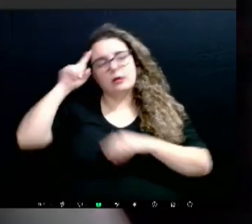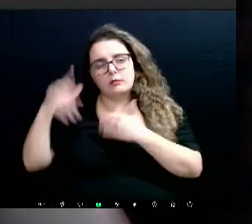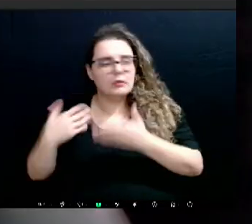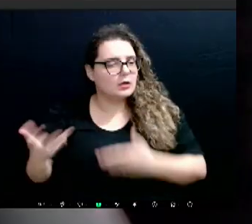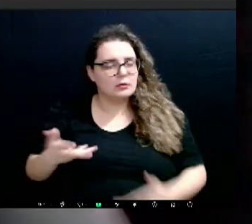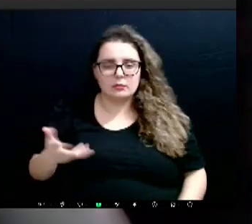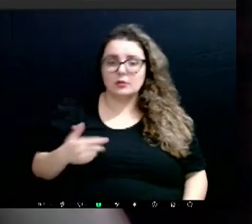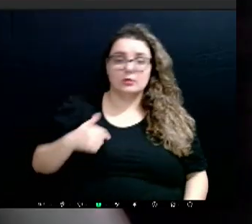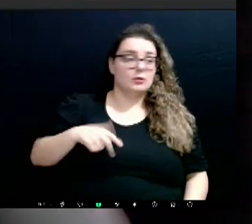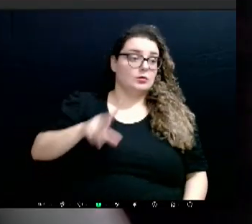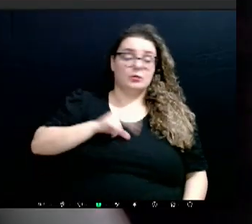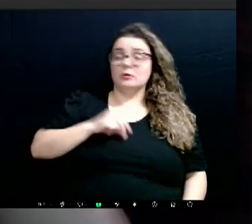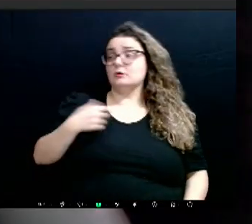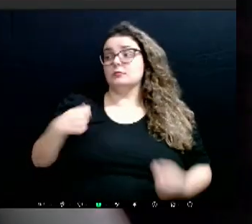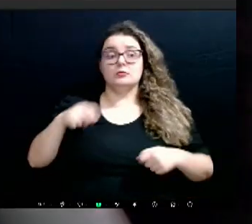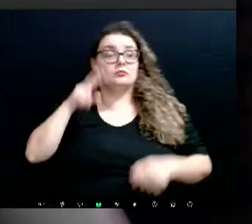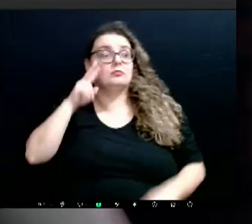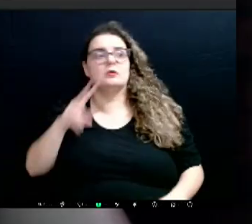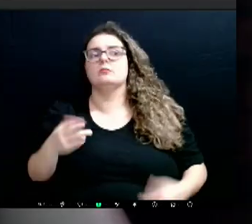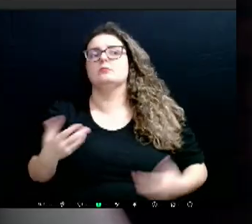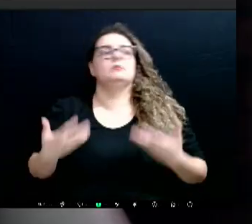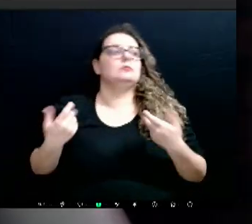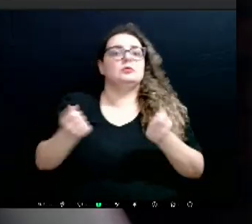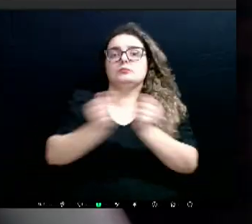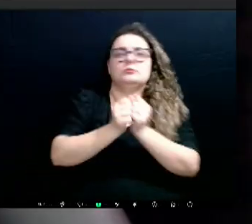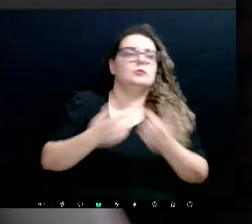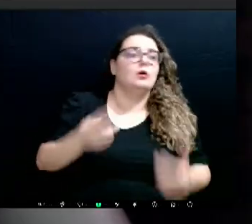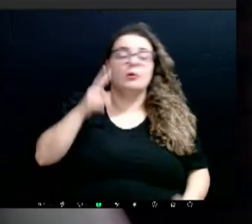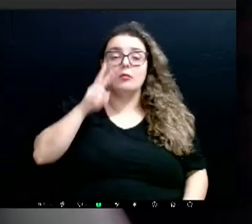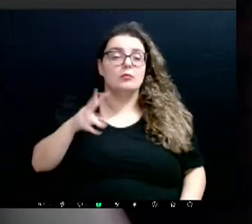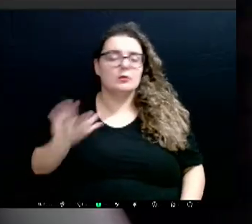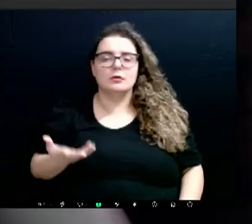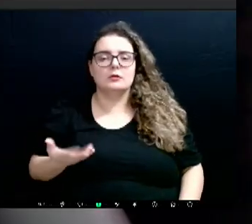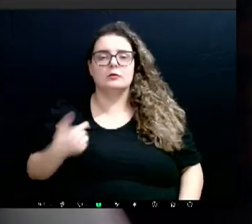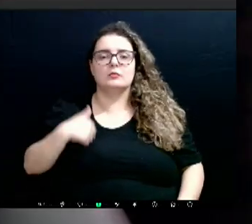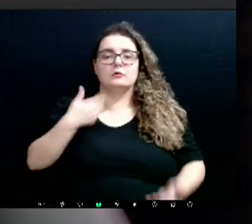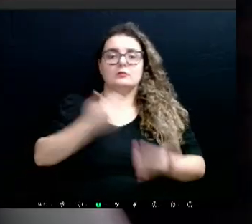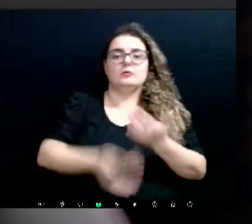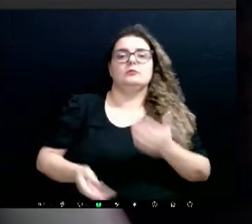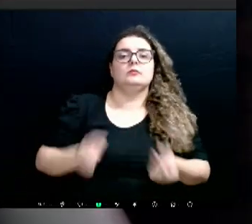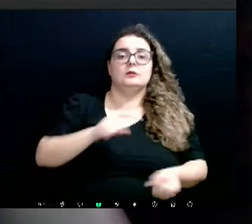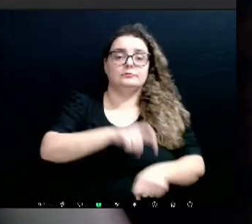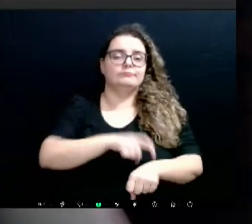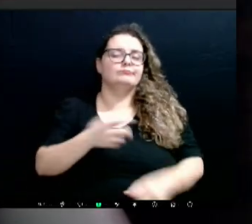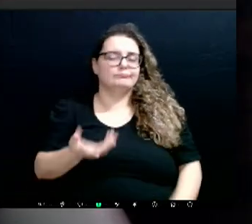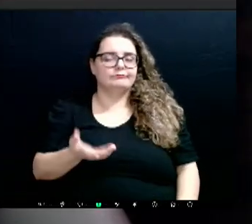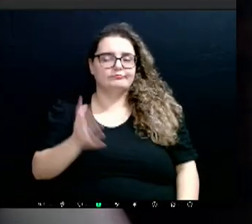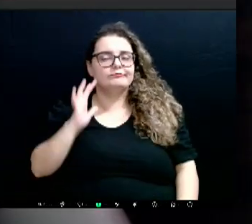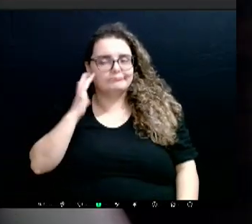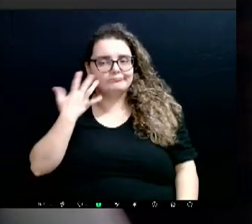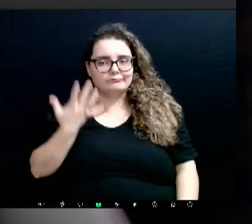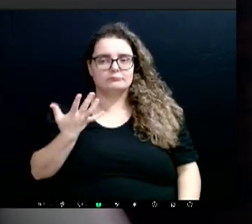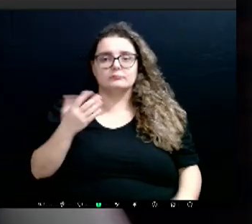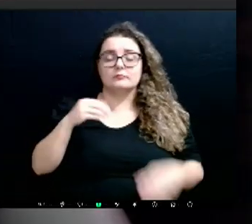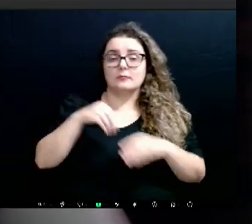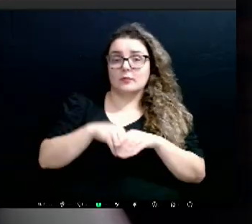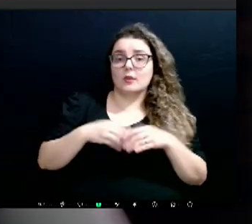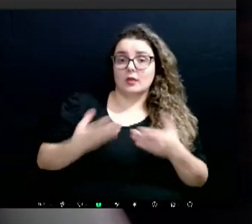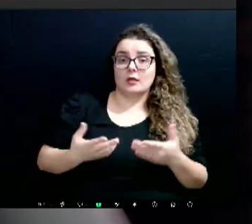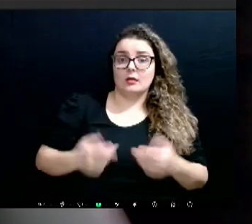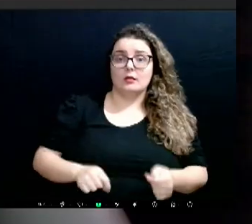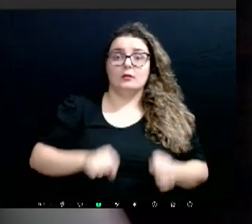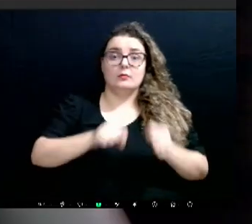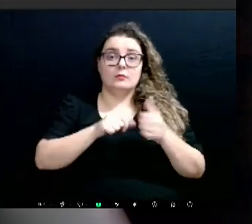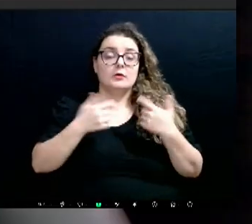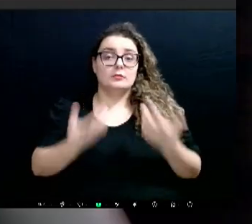que ver, eu tenho que estar olhando, né? Vou perder o time. Eu acho que dentro disso favoreceria, então, você